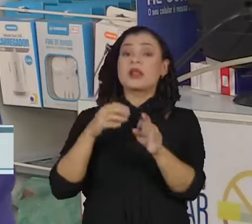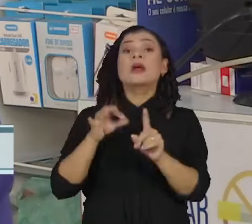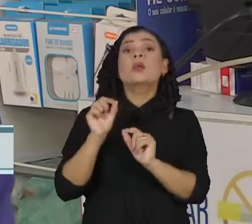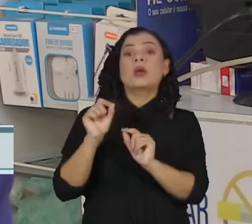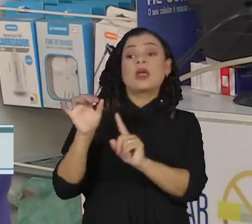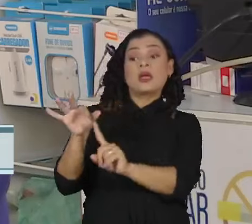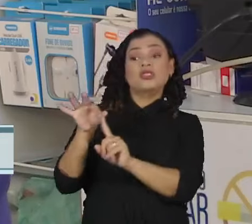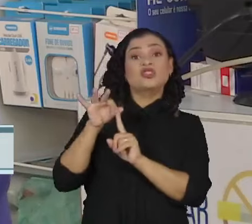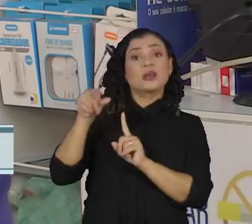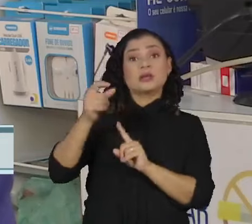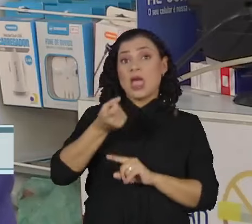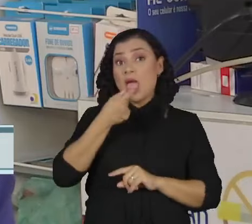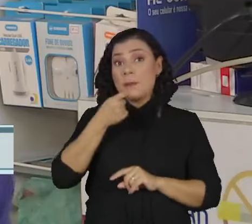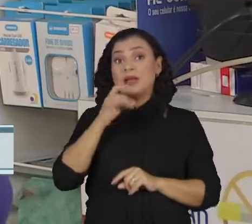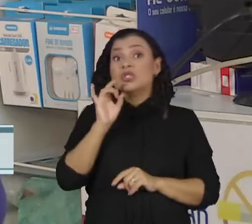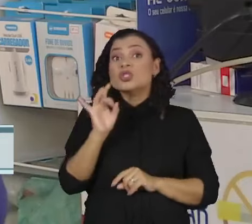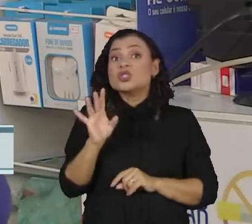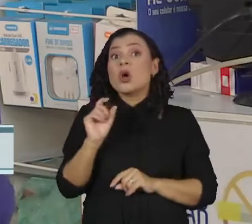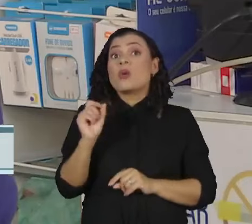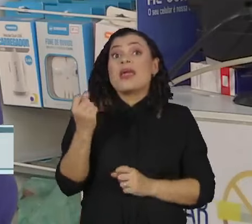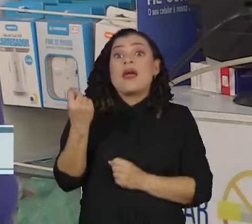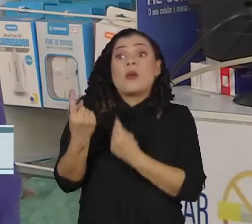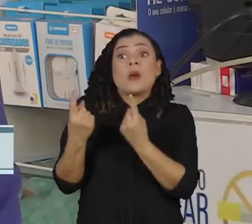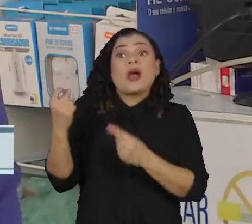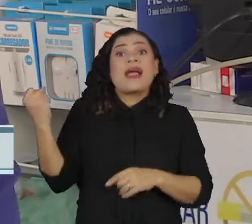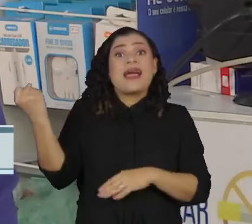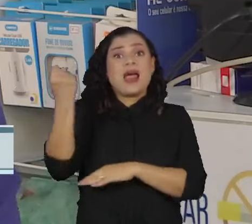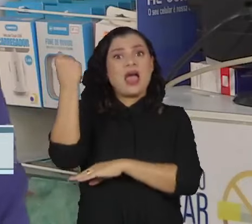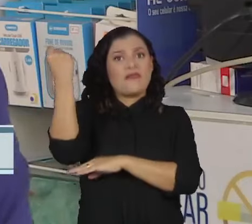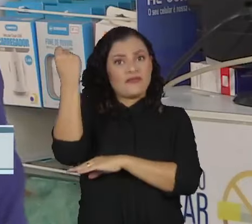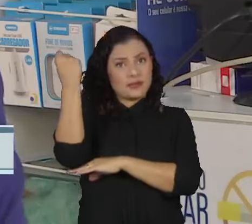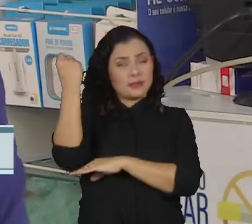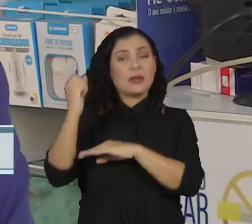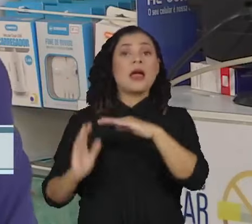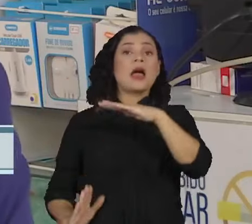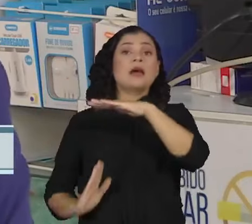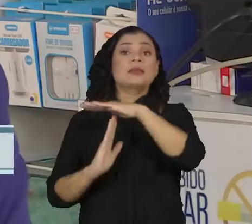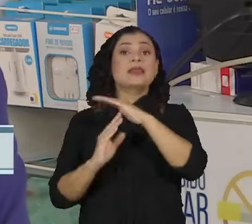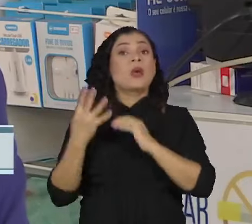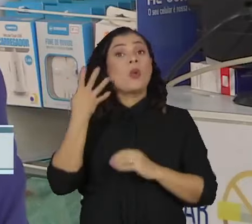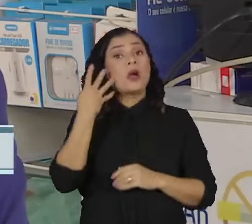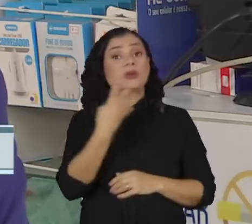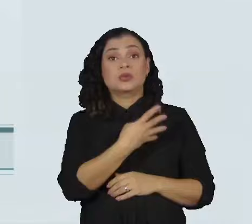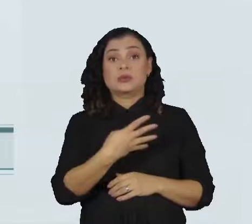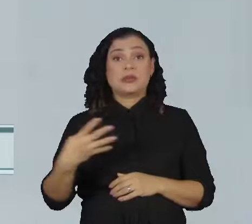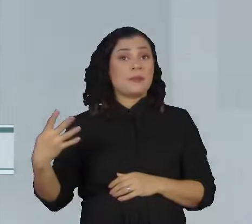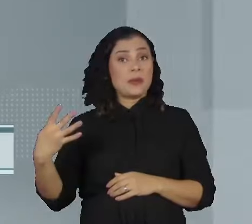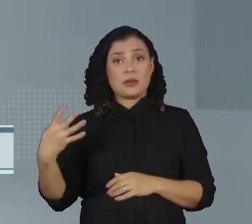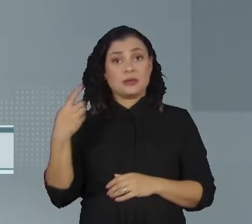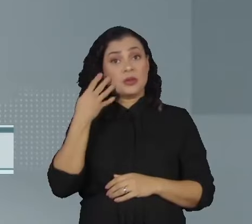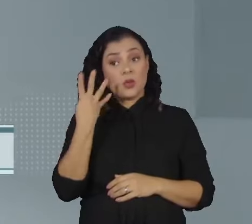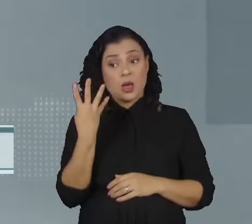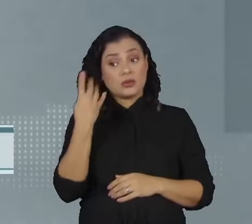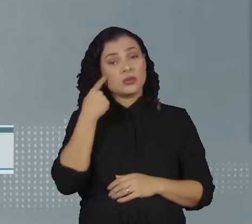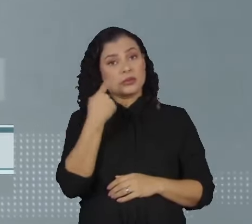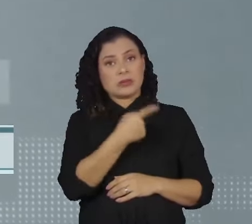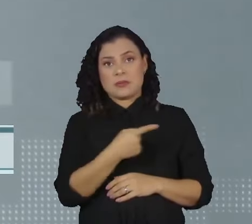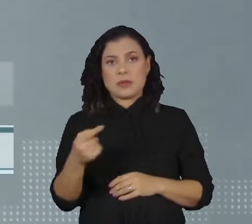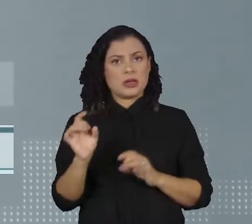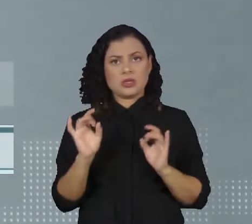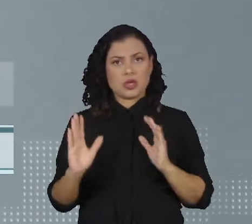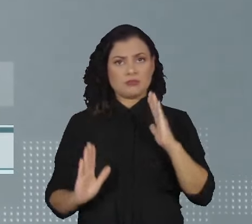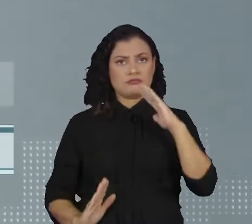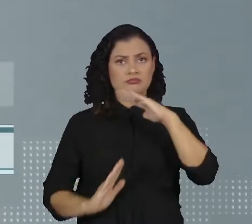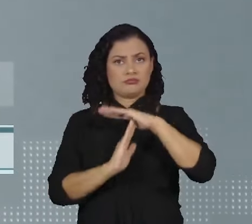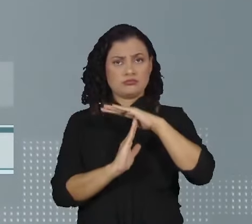a prescrição do medicamento para casos agudos, com uso por, no máximo, 4 semanas. Só que não é isso que tem